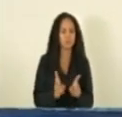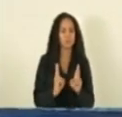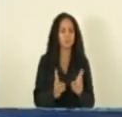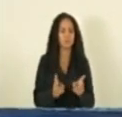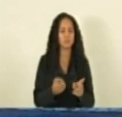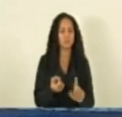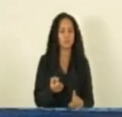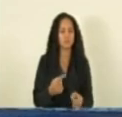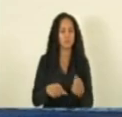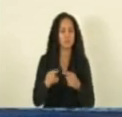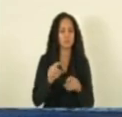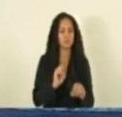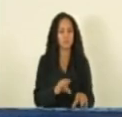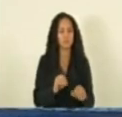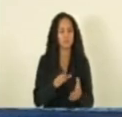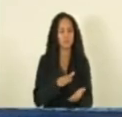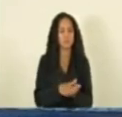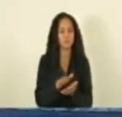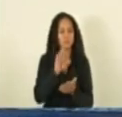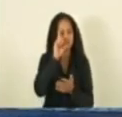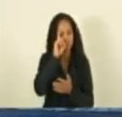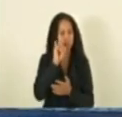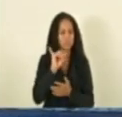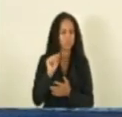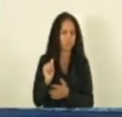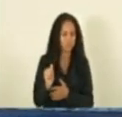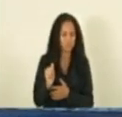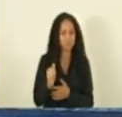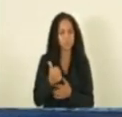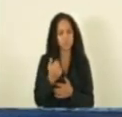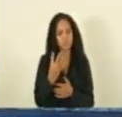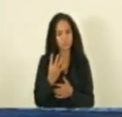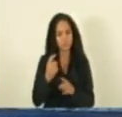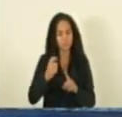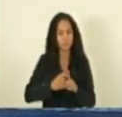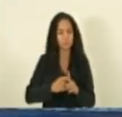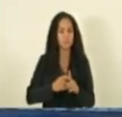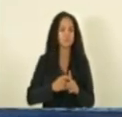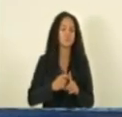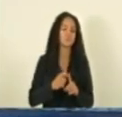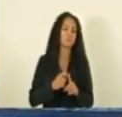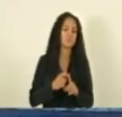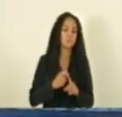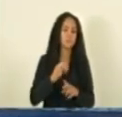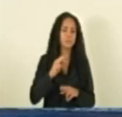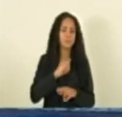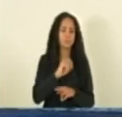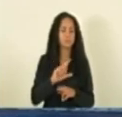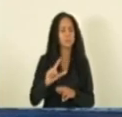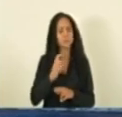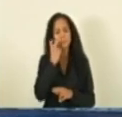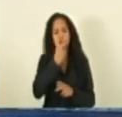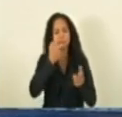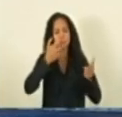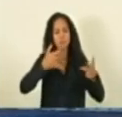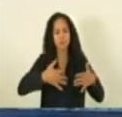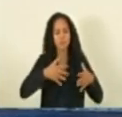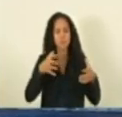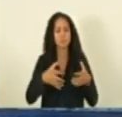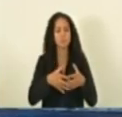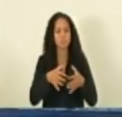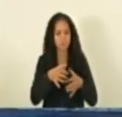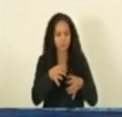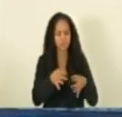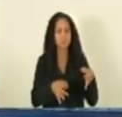do ensino, publicado no Ar Digital do dia 14/7/2021, parecer oral da Comissão de Justiça, pela constitucionalidade